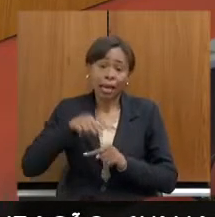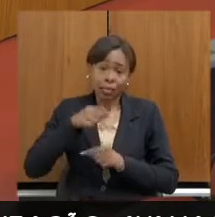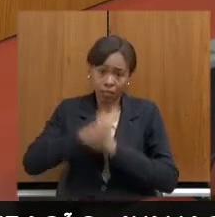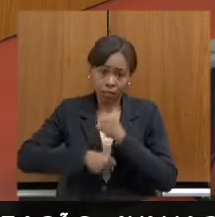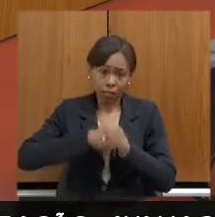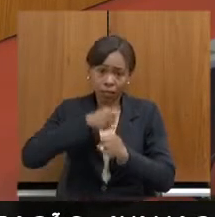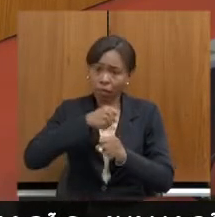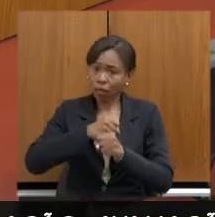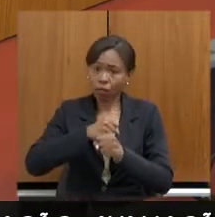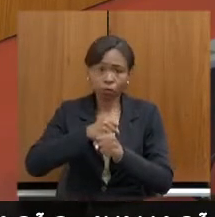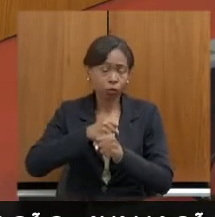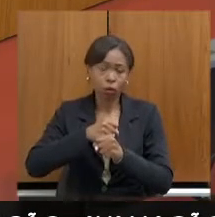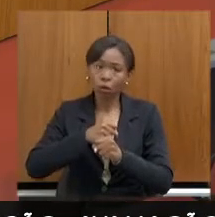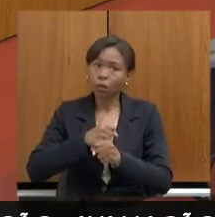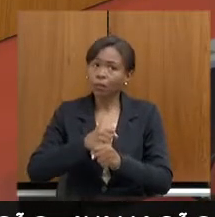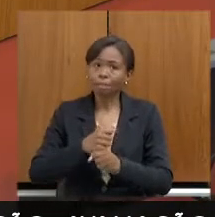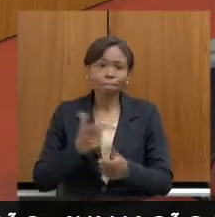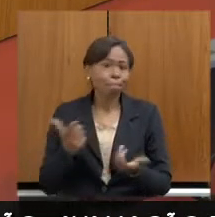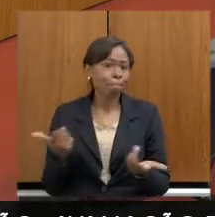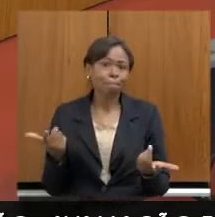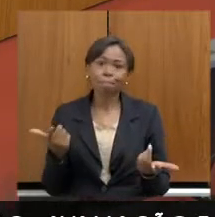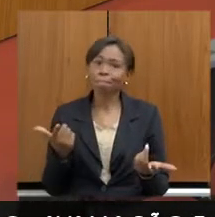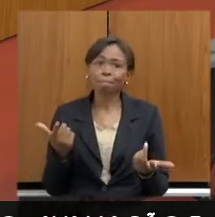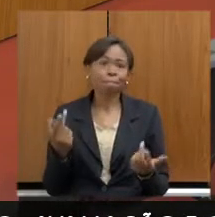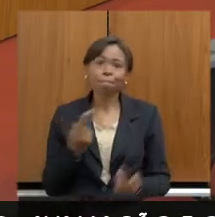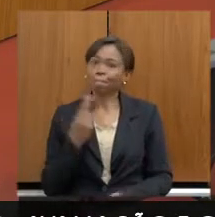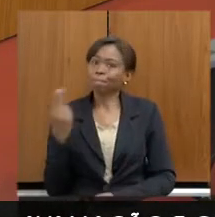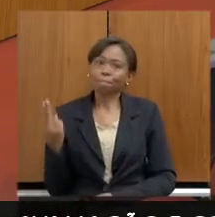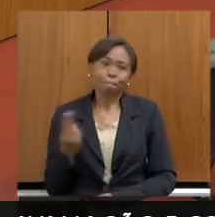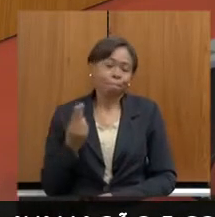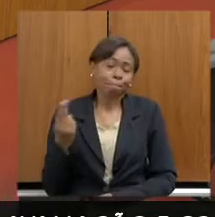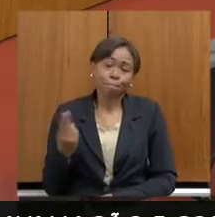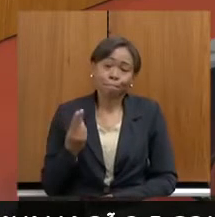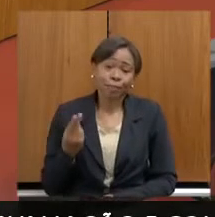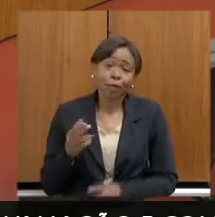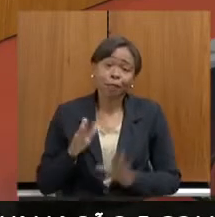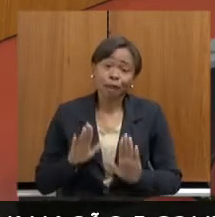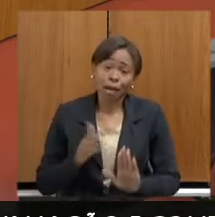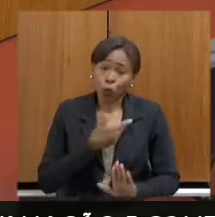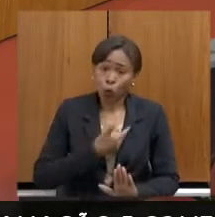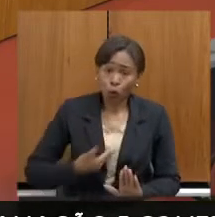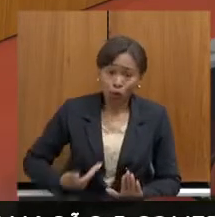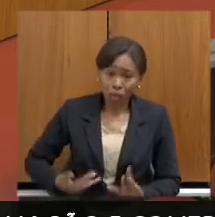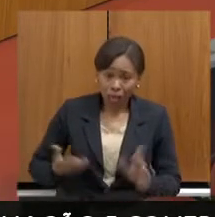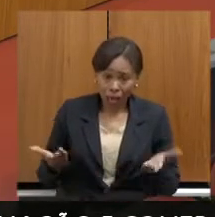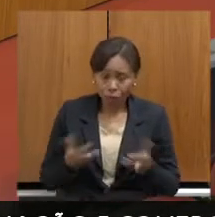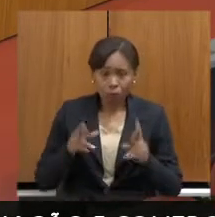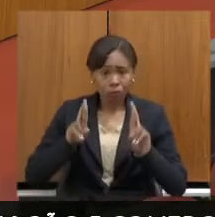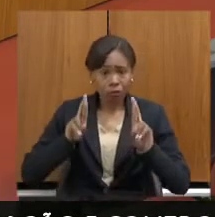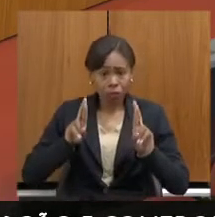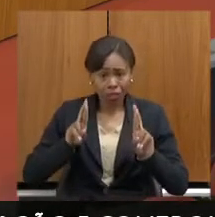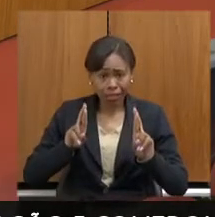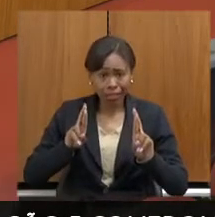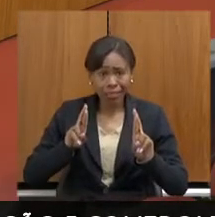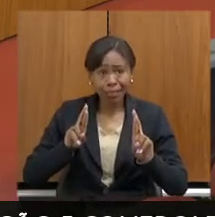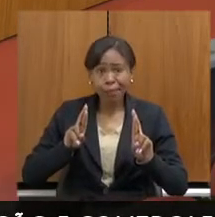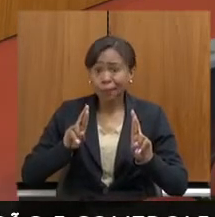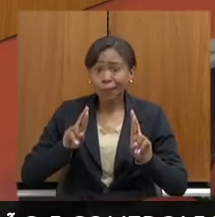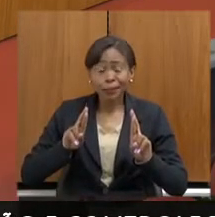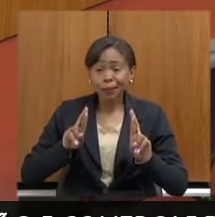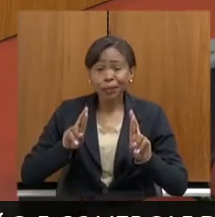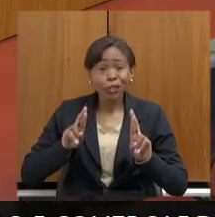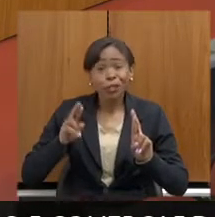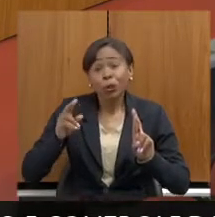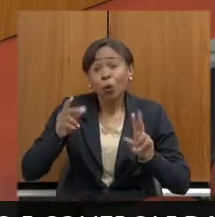do atual governo o governo tá pagando a irresponsabilidade passada e não só a